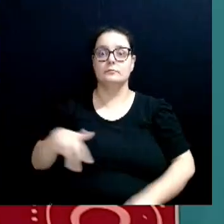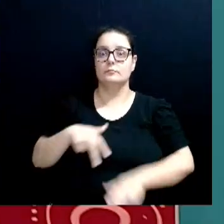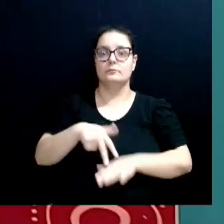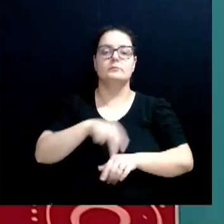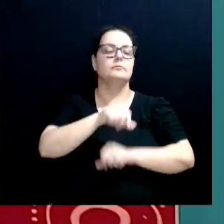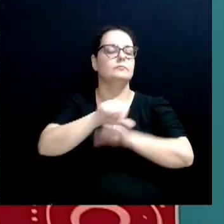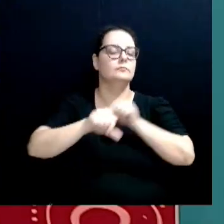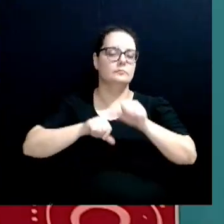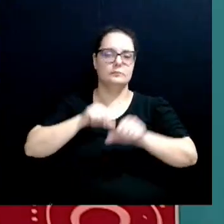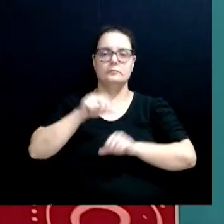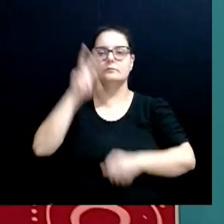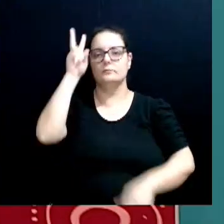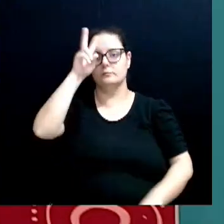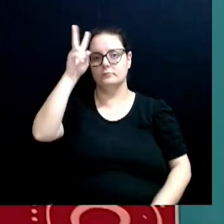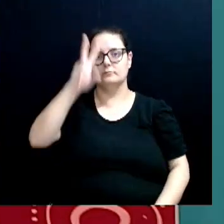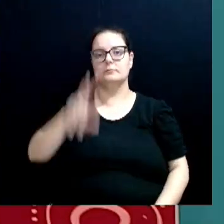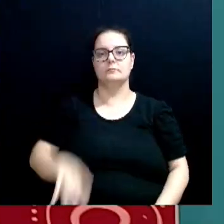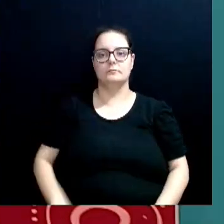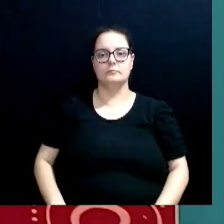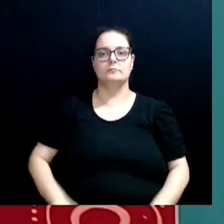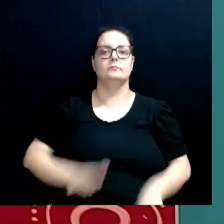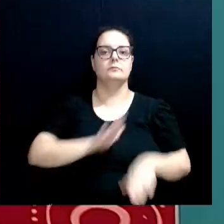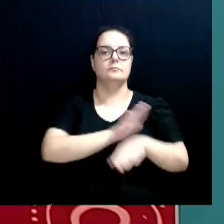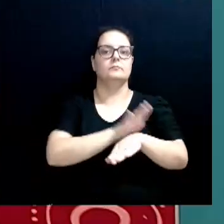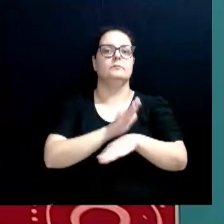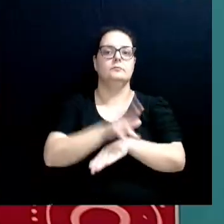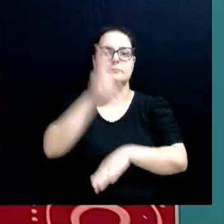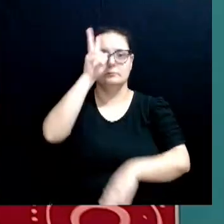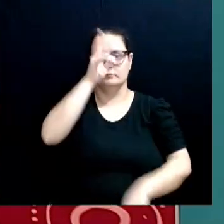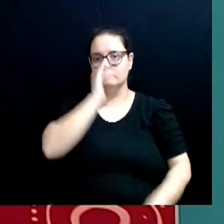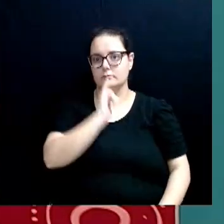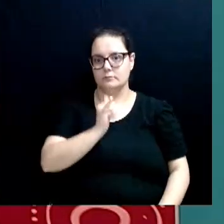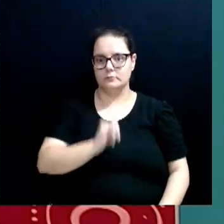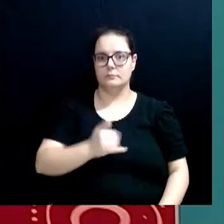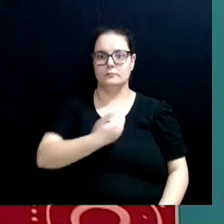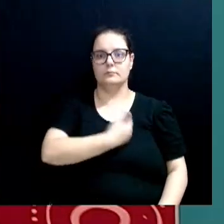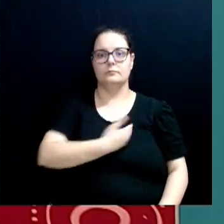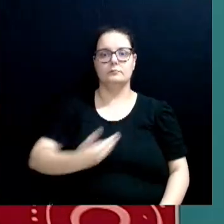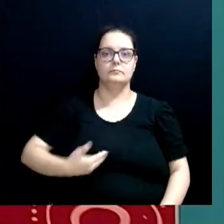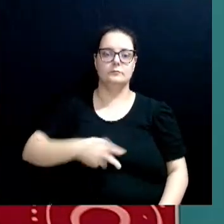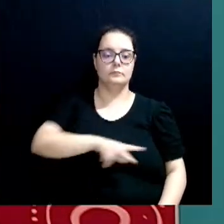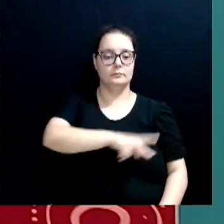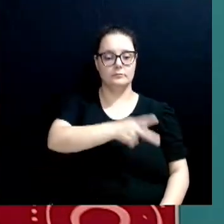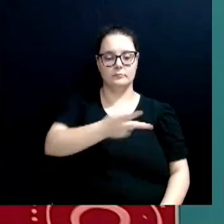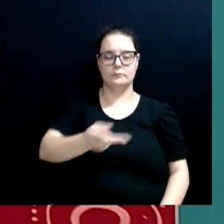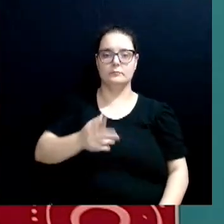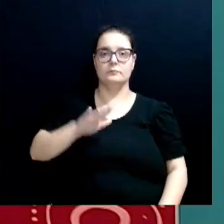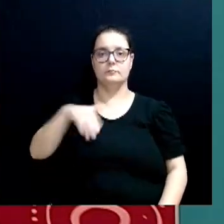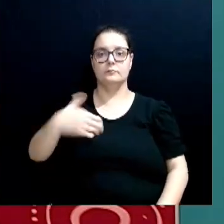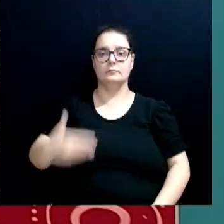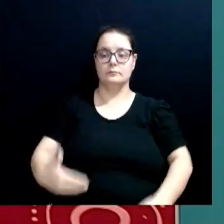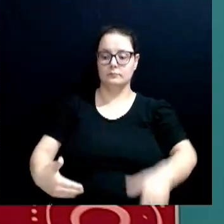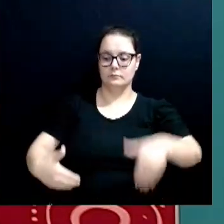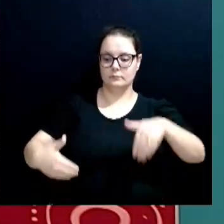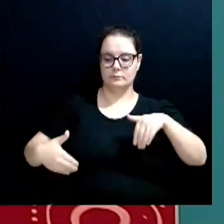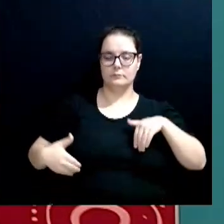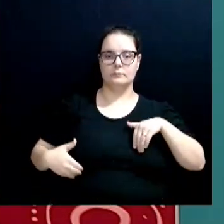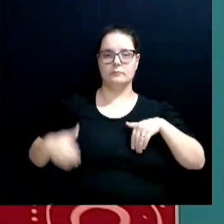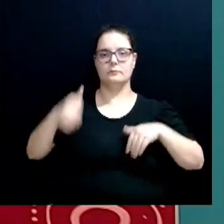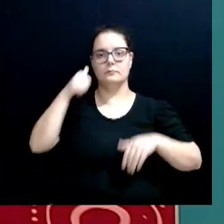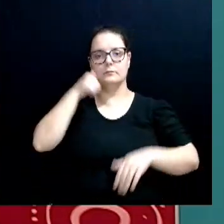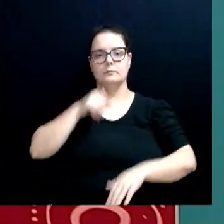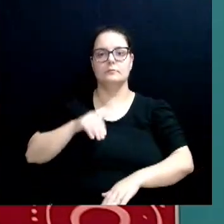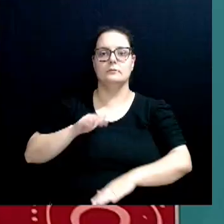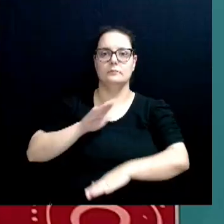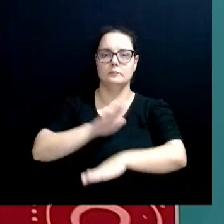história, ajudou a contar a história. Esse governo de transição, quando ele toma posse, ela ajuda a construir